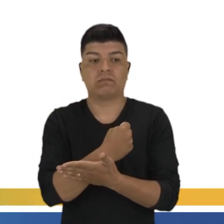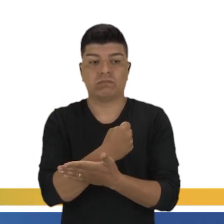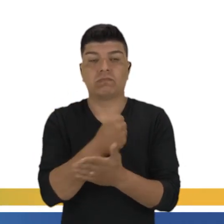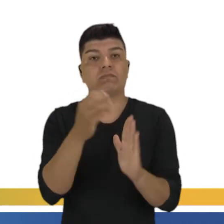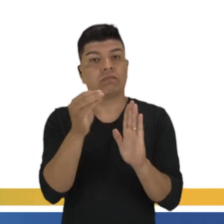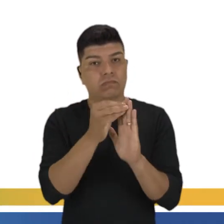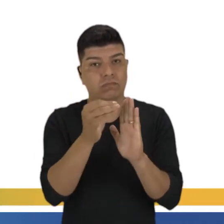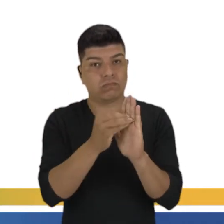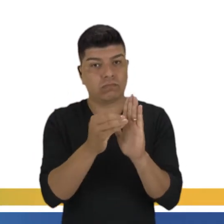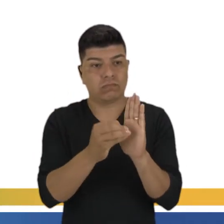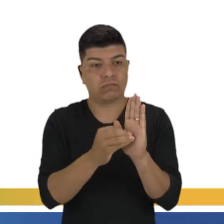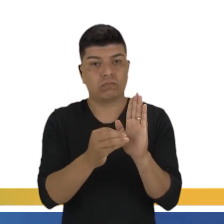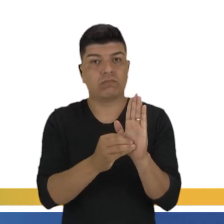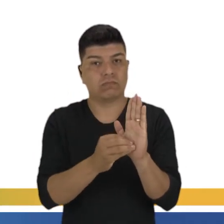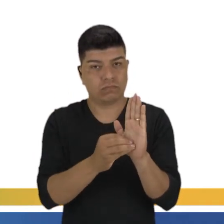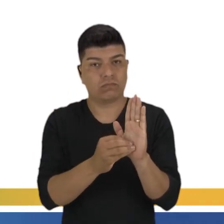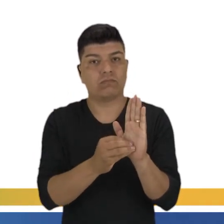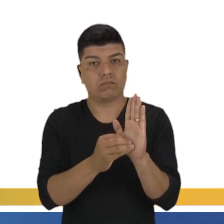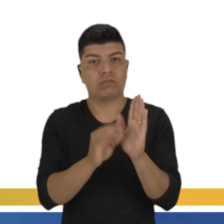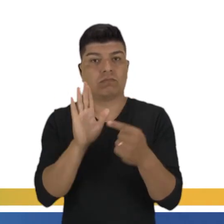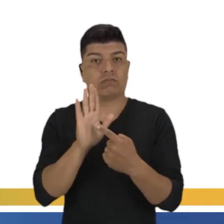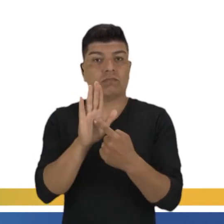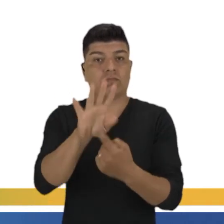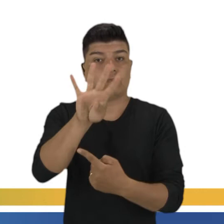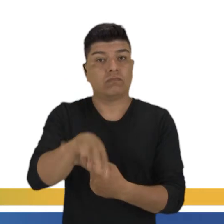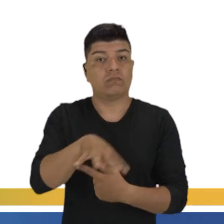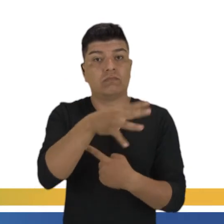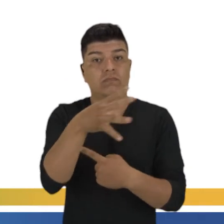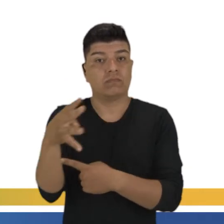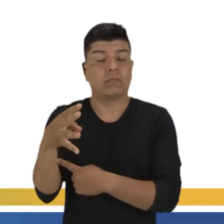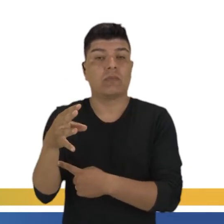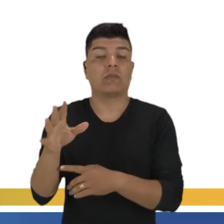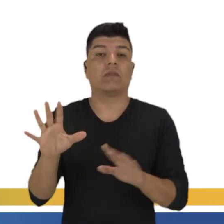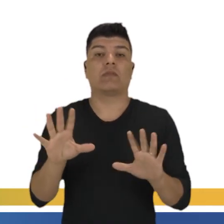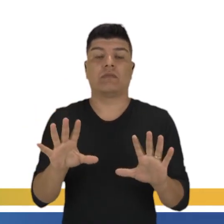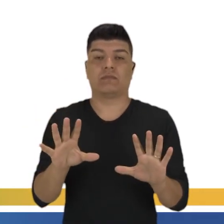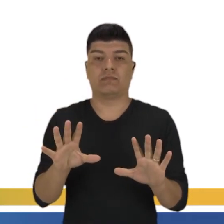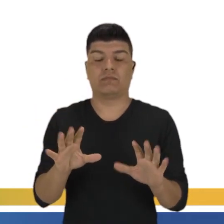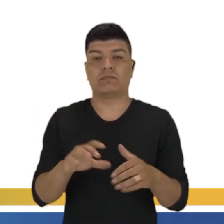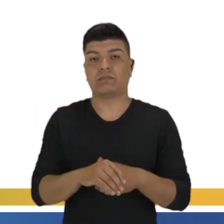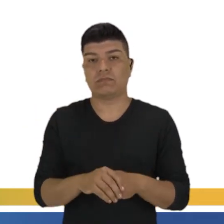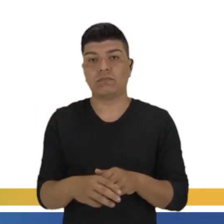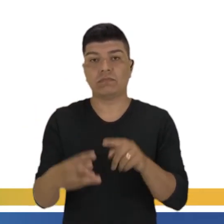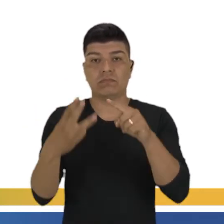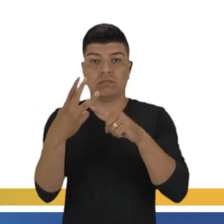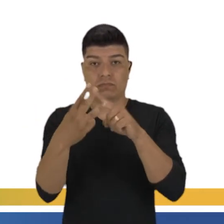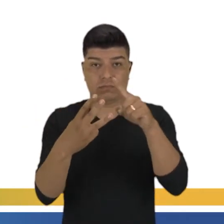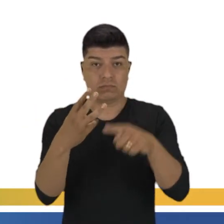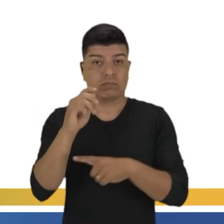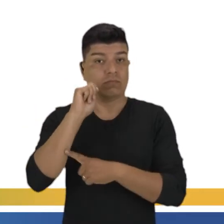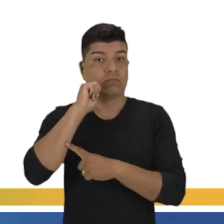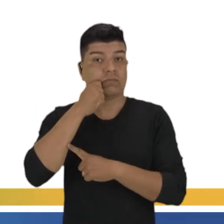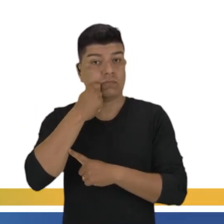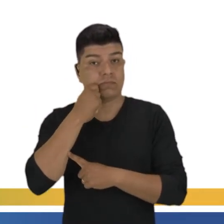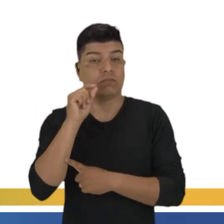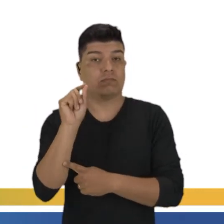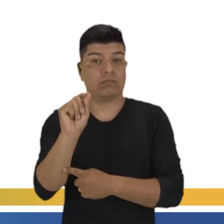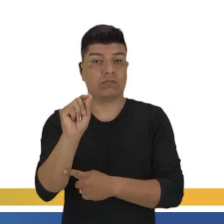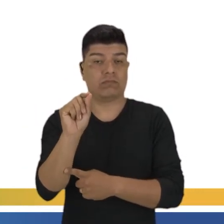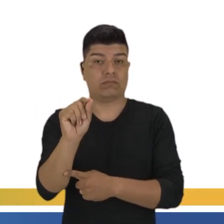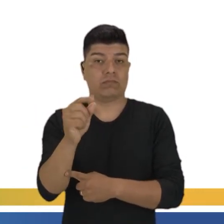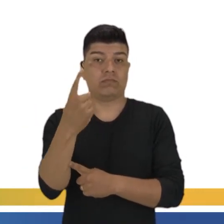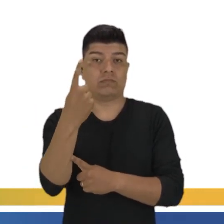e disponha ou represente nessa tabela. Ou seja, 3 pães está relacionado